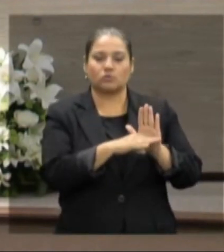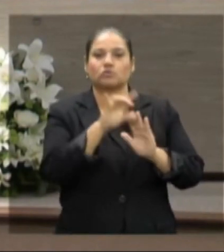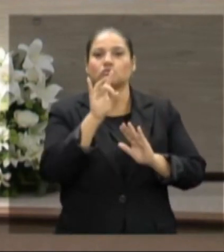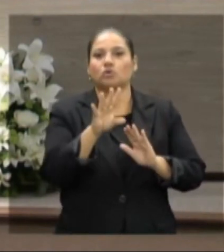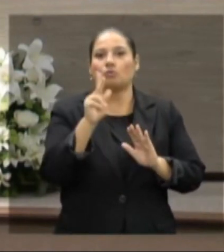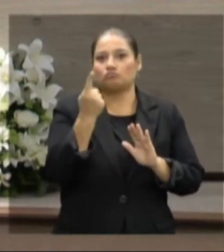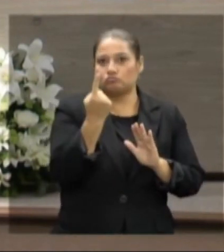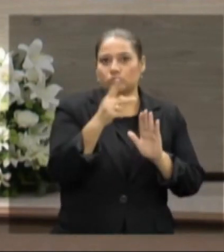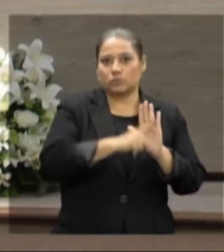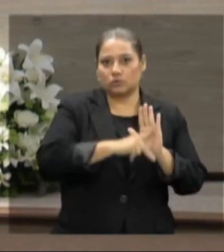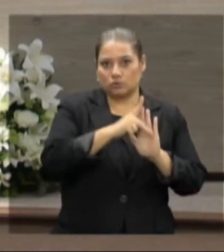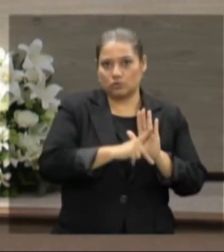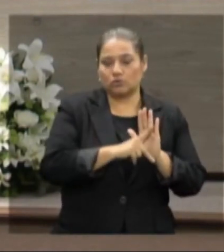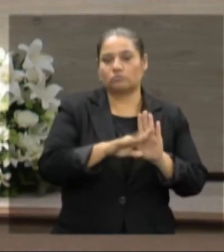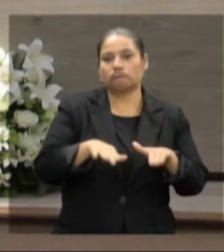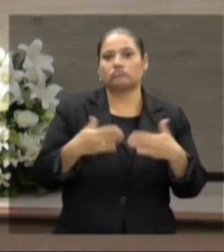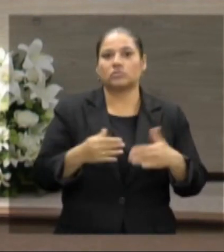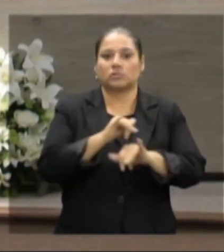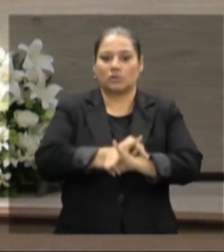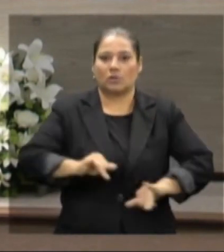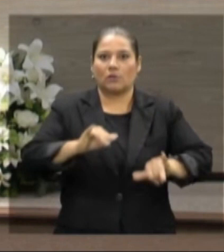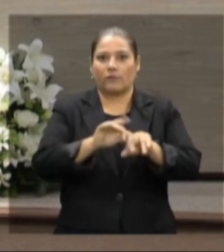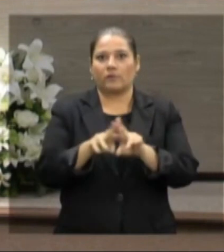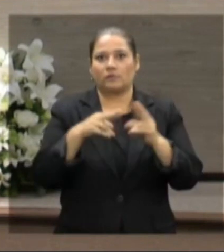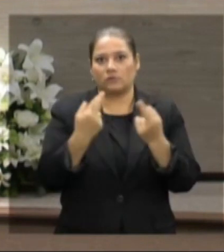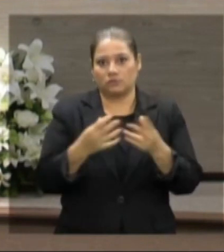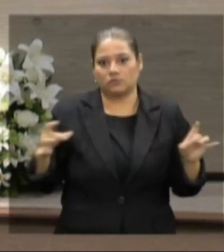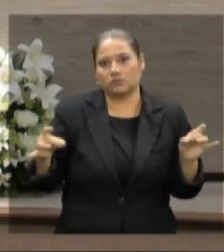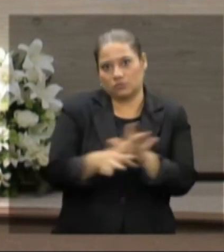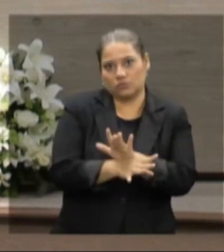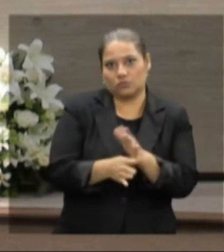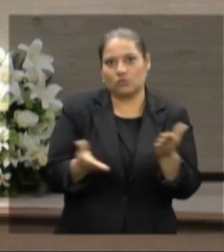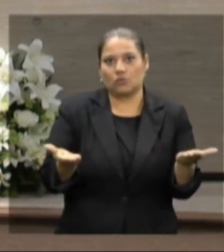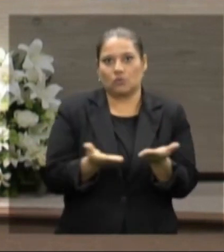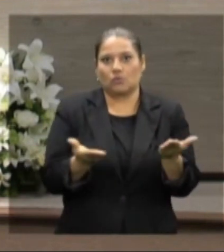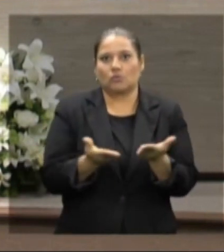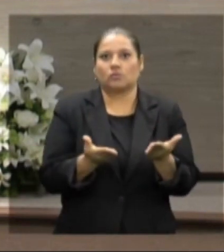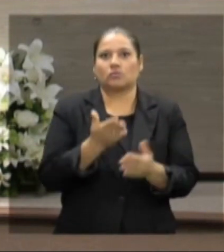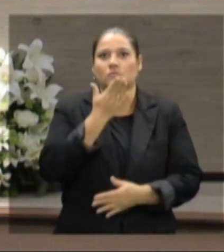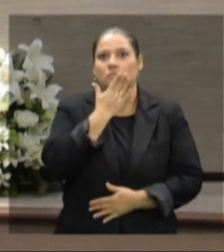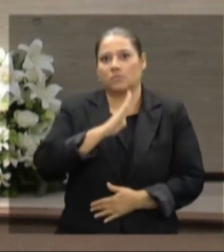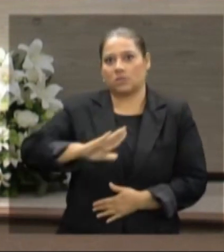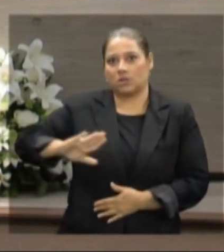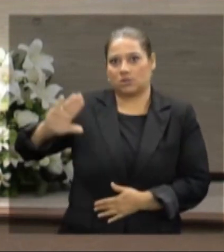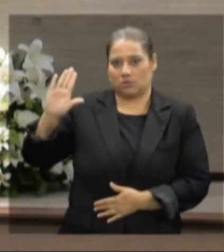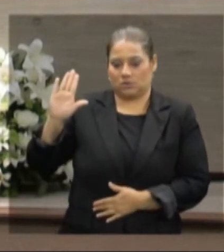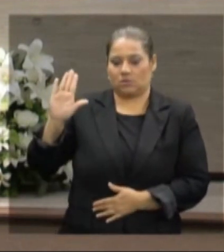Portanto, declaro encerrada a nossa pauta da reunião. Senhor presidente, questão de ordem, senhor presidente.